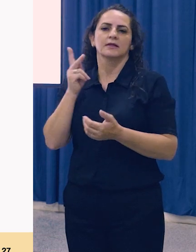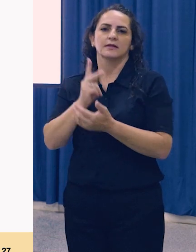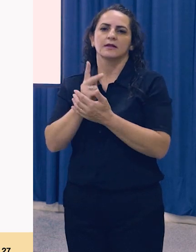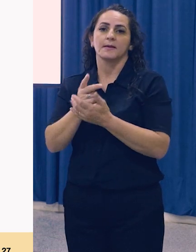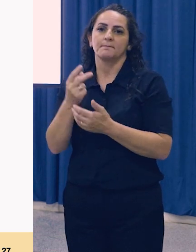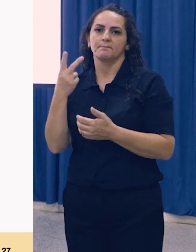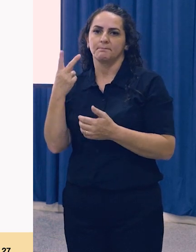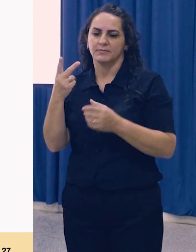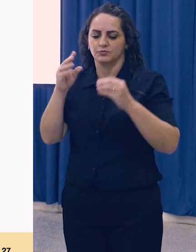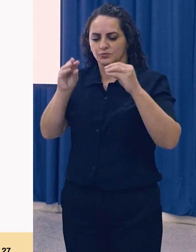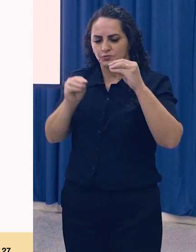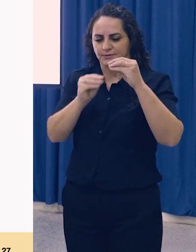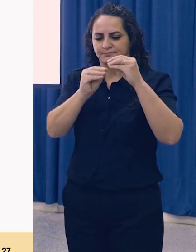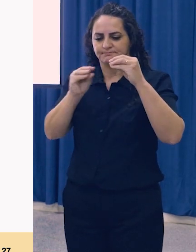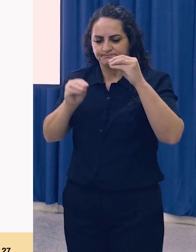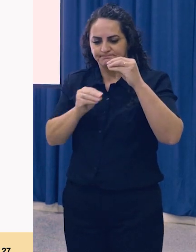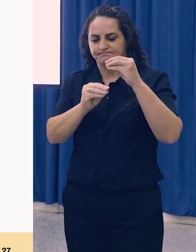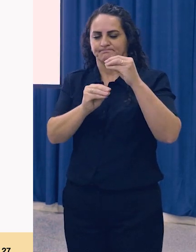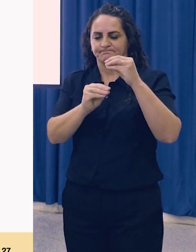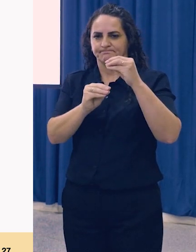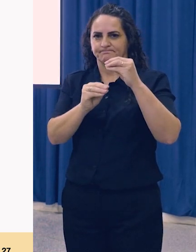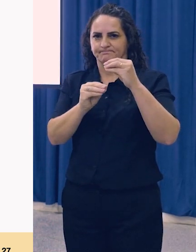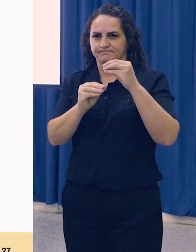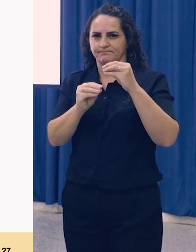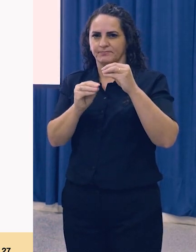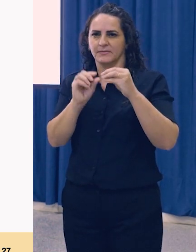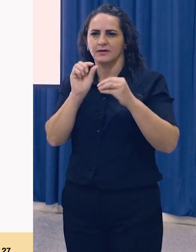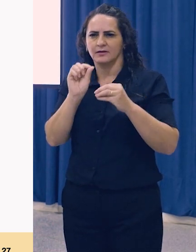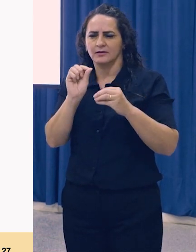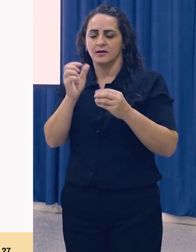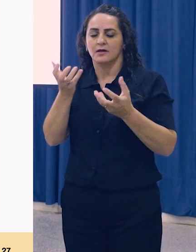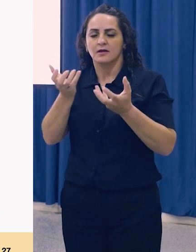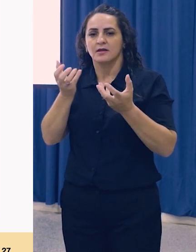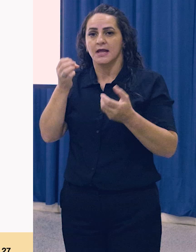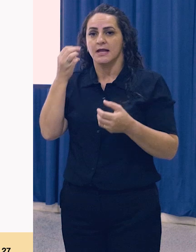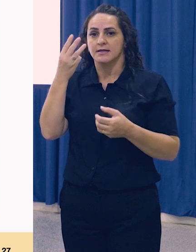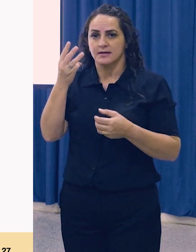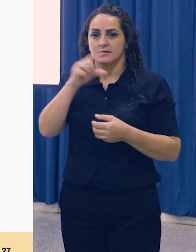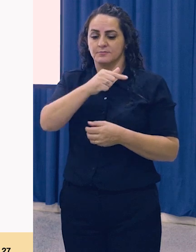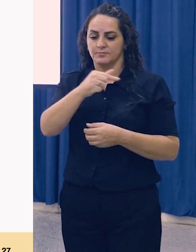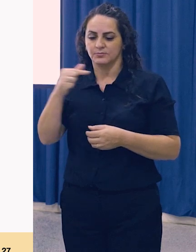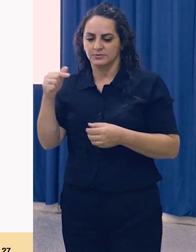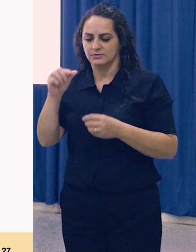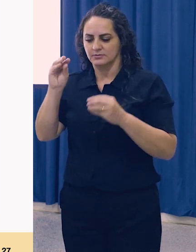postagens entre essas. Eram 3 postagens por semana, a gente definiu desse jeito.